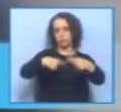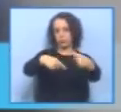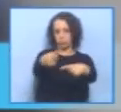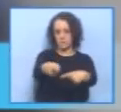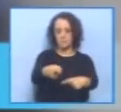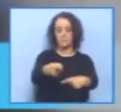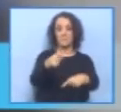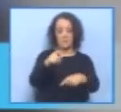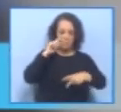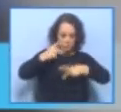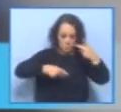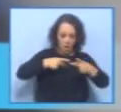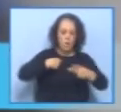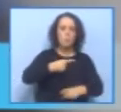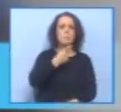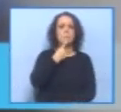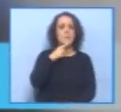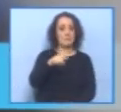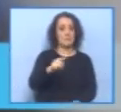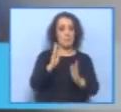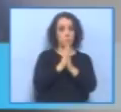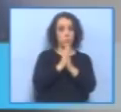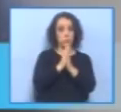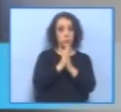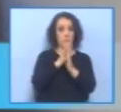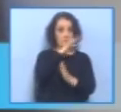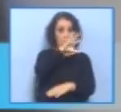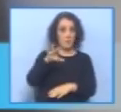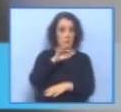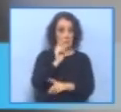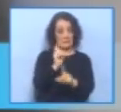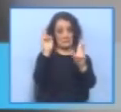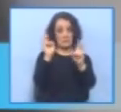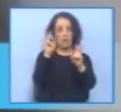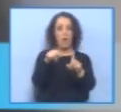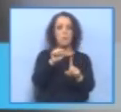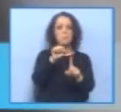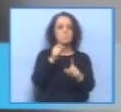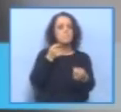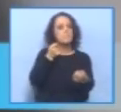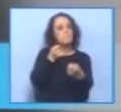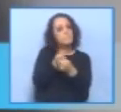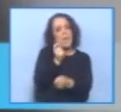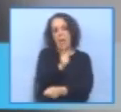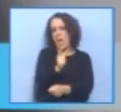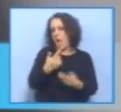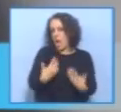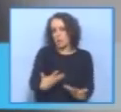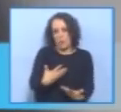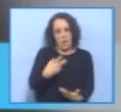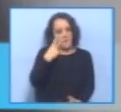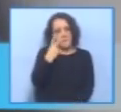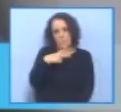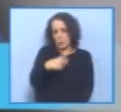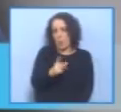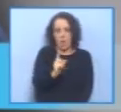oportuna para a realidade em que estamos a viver aqui em Portugal, no nosso país. Claro que o modelo de catequese